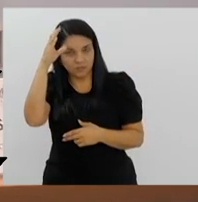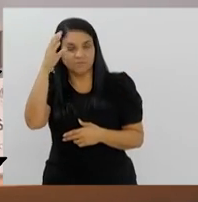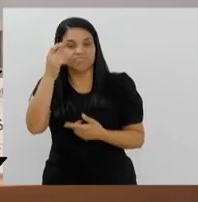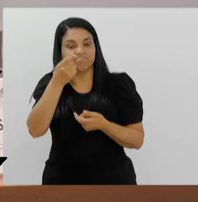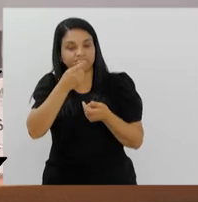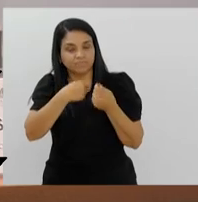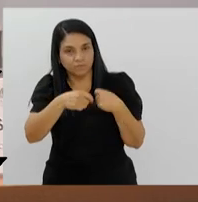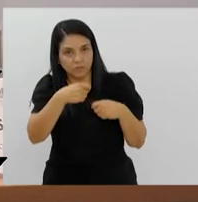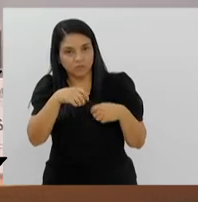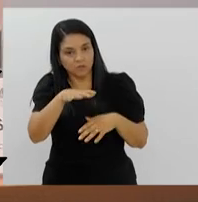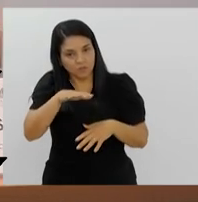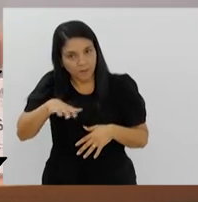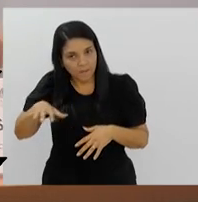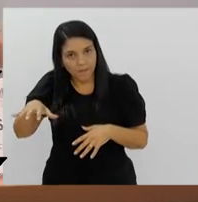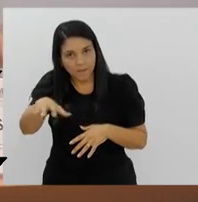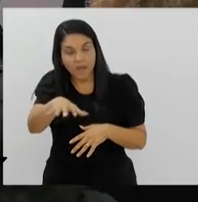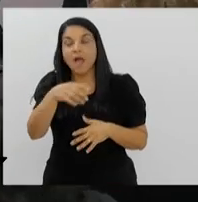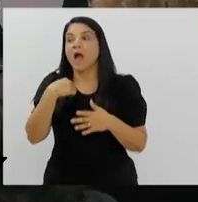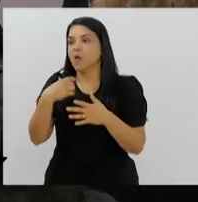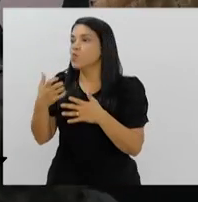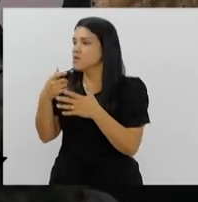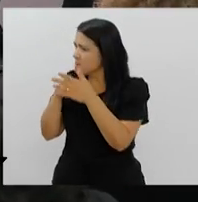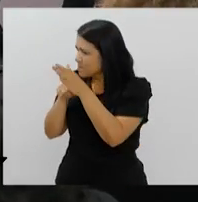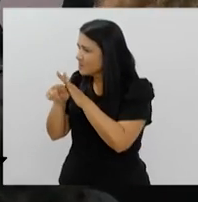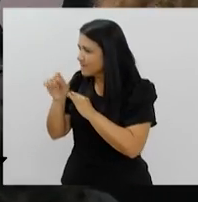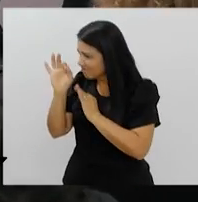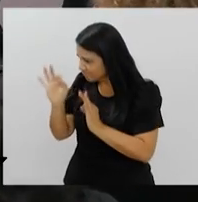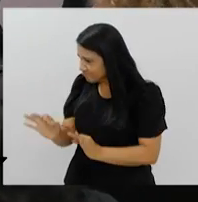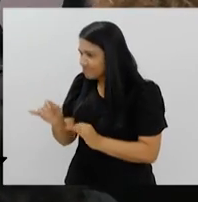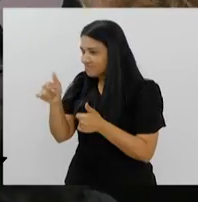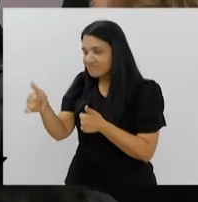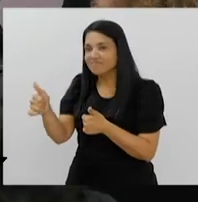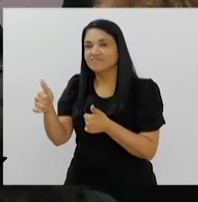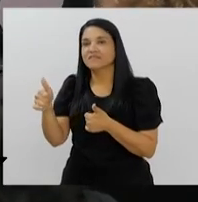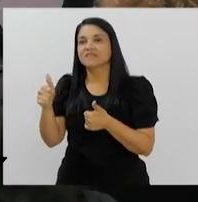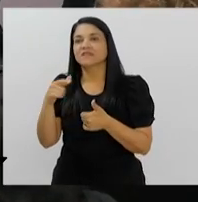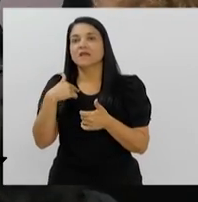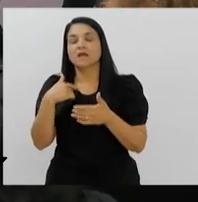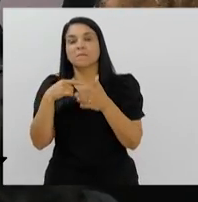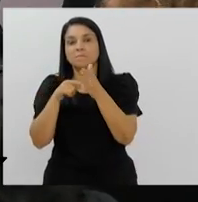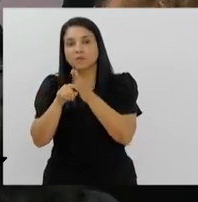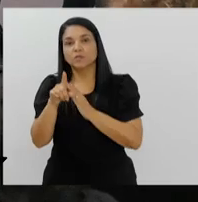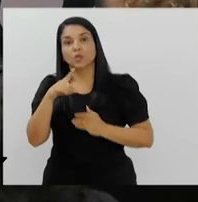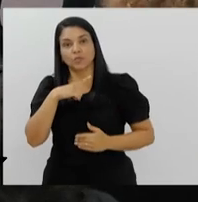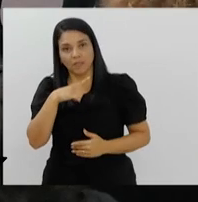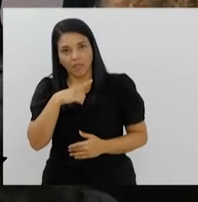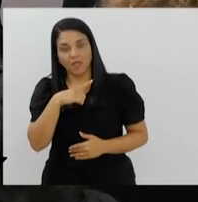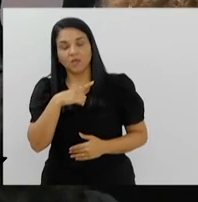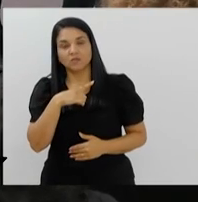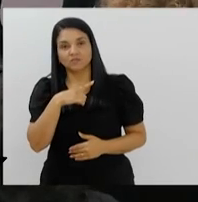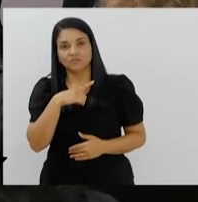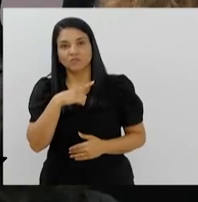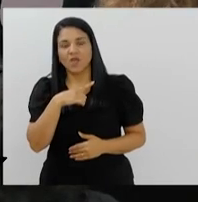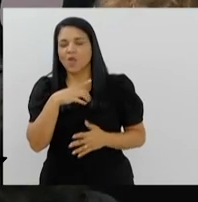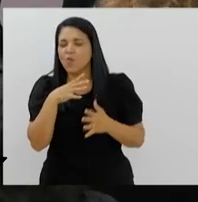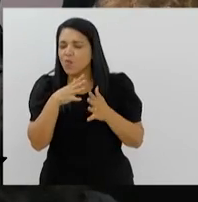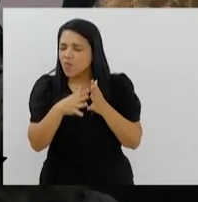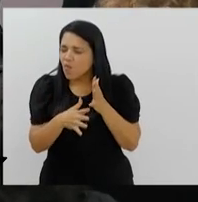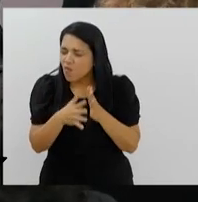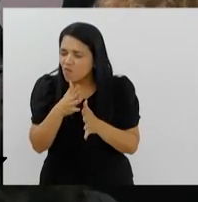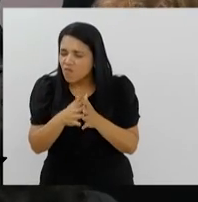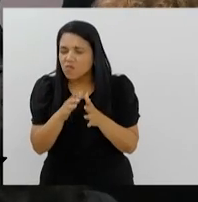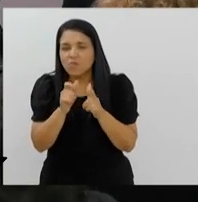regionais então isso isso eu queria perguntar e faz parte inclusive de uma uma das perguntas que eu tenho porque isso é confuso pra